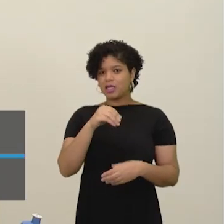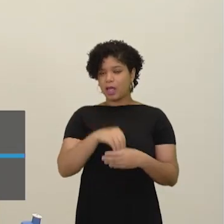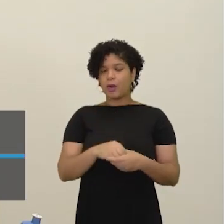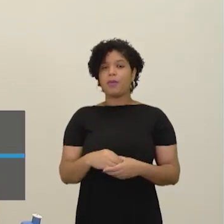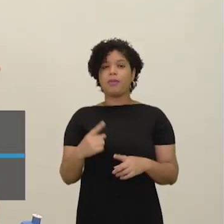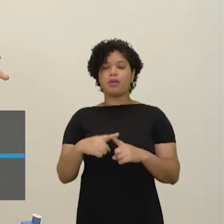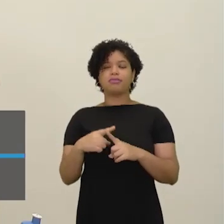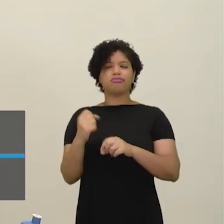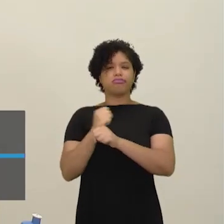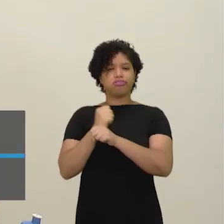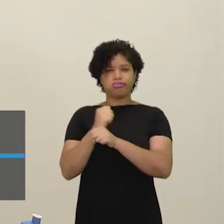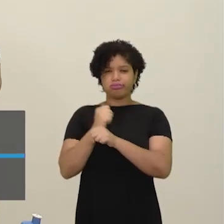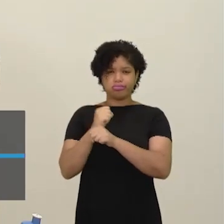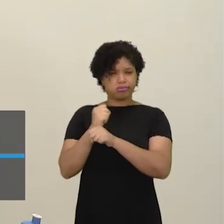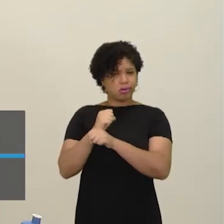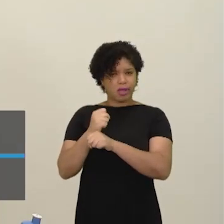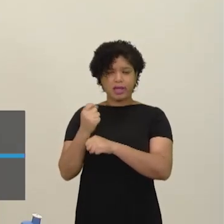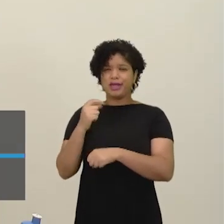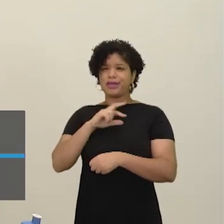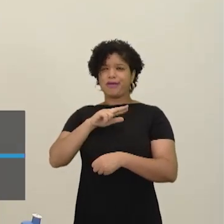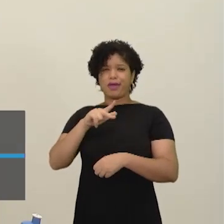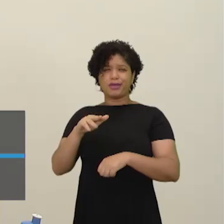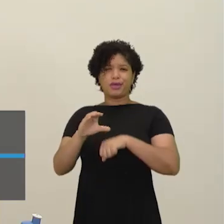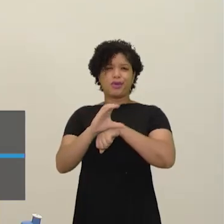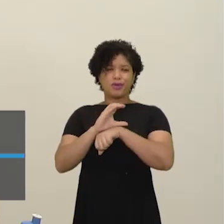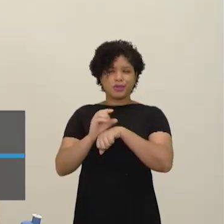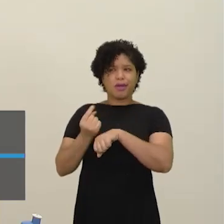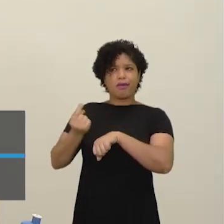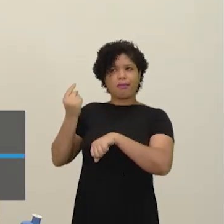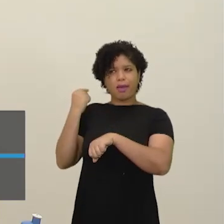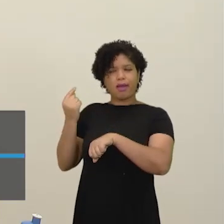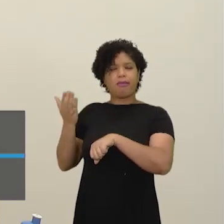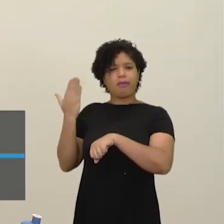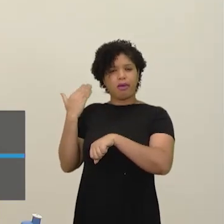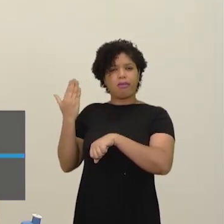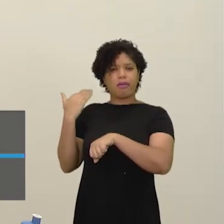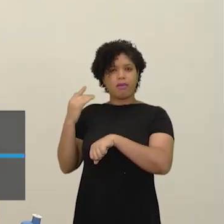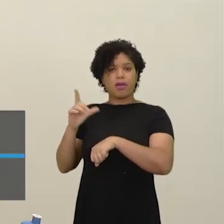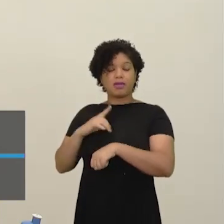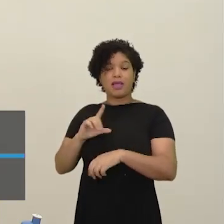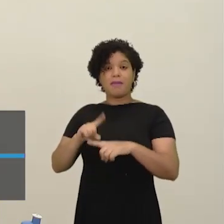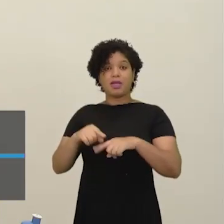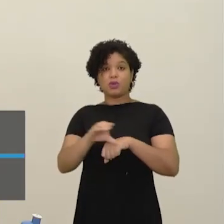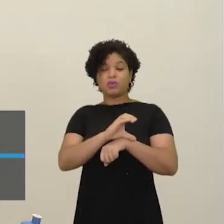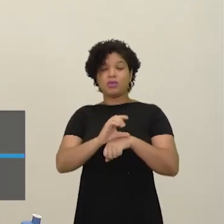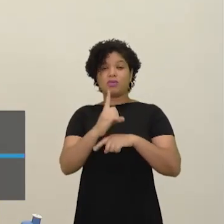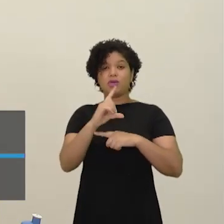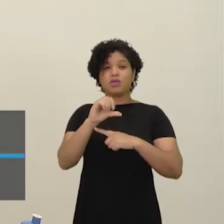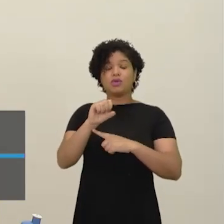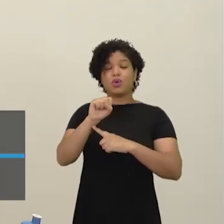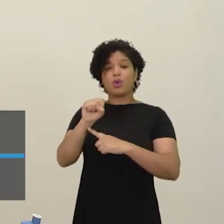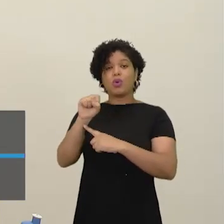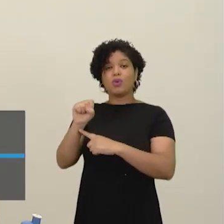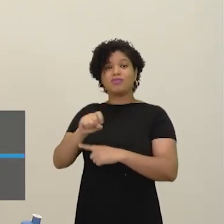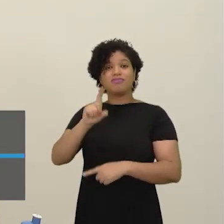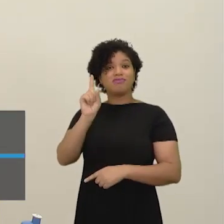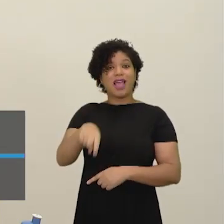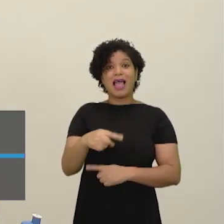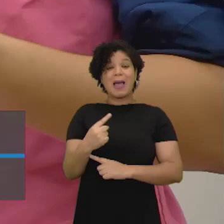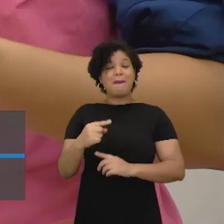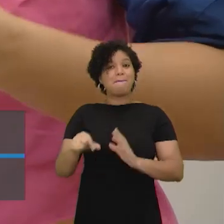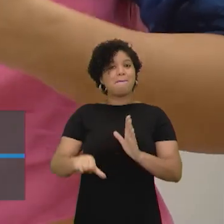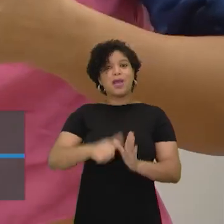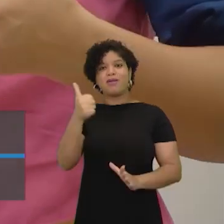muito tempo, depois de muitas constituições que aconteceram no Brasil, essa é a primeira que, de fato, vai ter uma